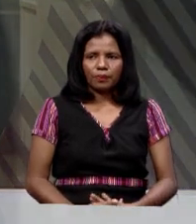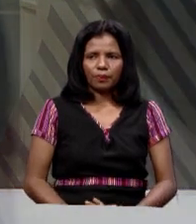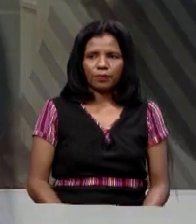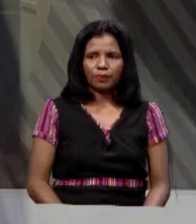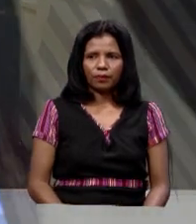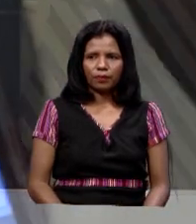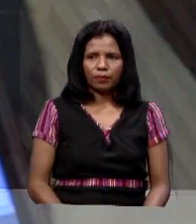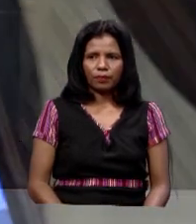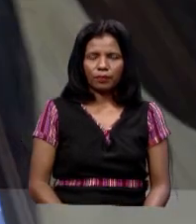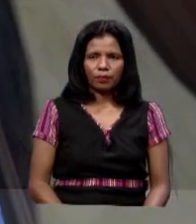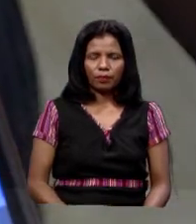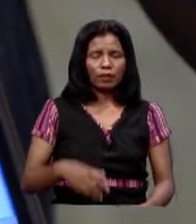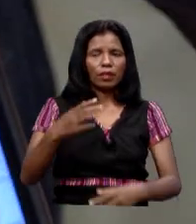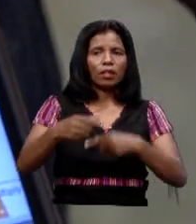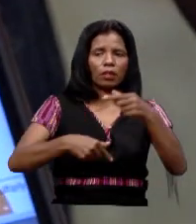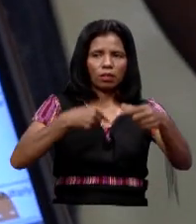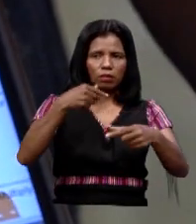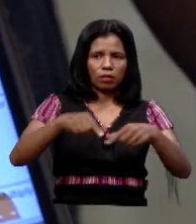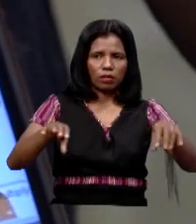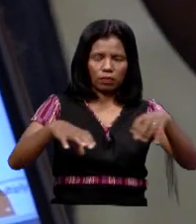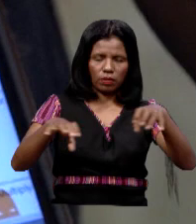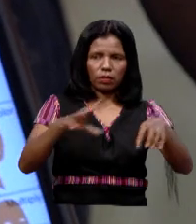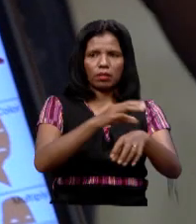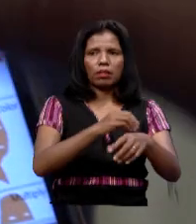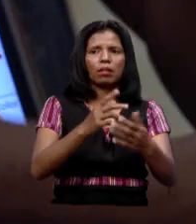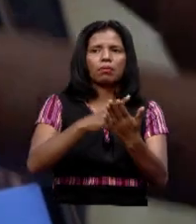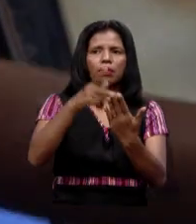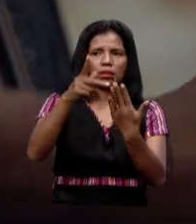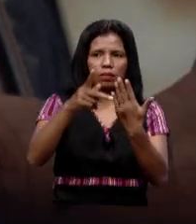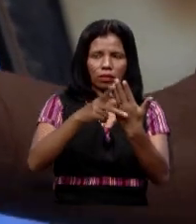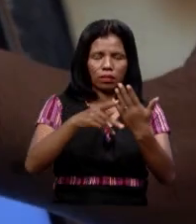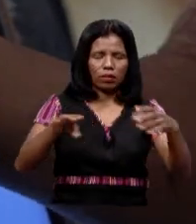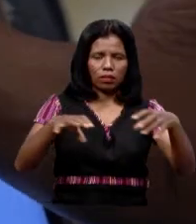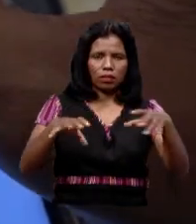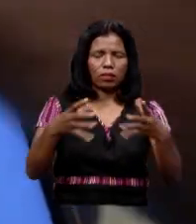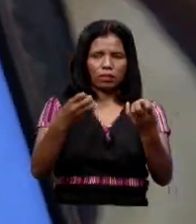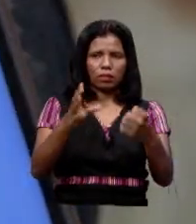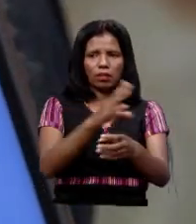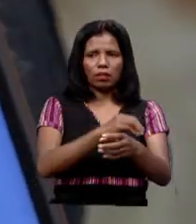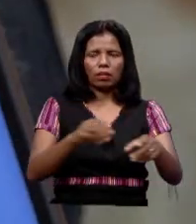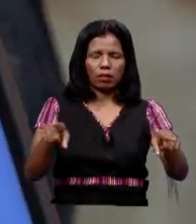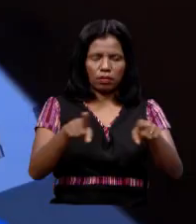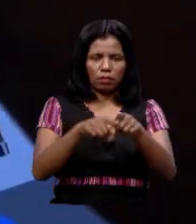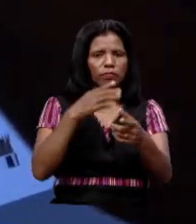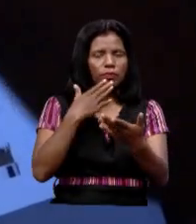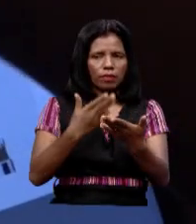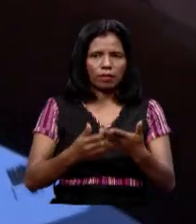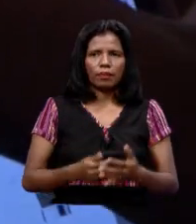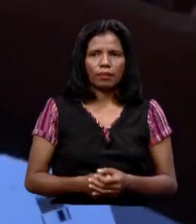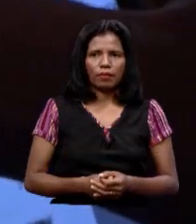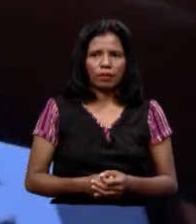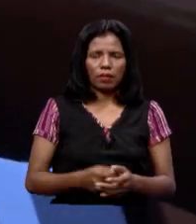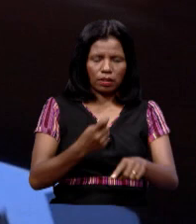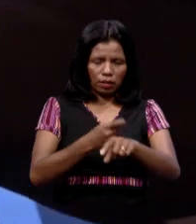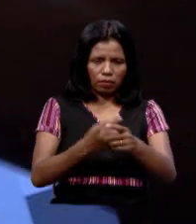E era globalização o progresso tecnologia no programa, halo na fila de serviço, o em ser fácil, no eficiente. E a tempo